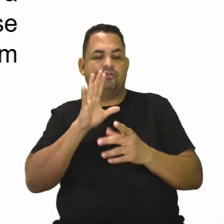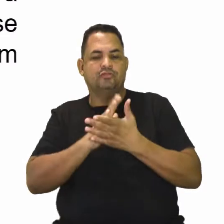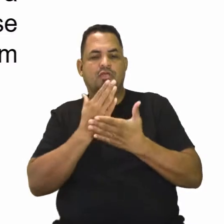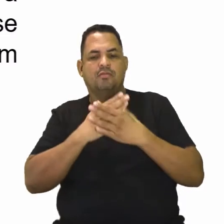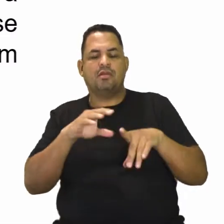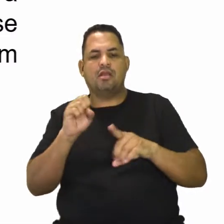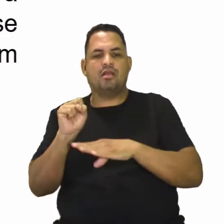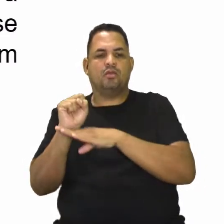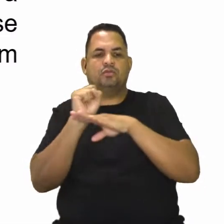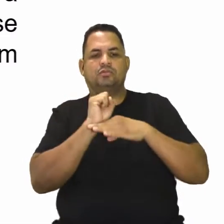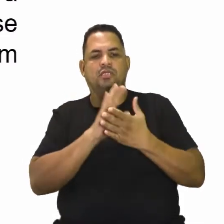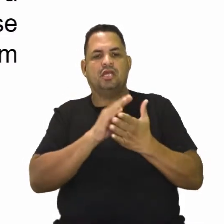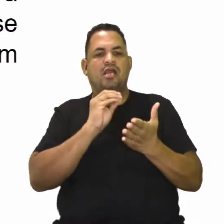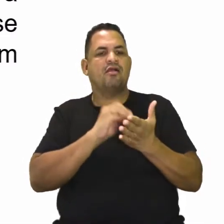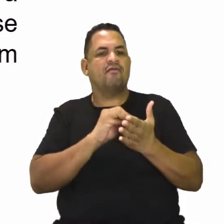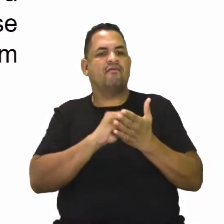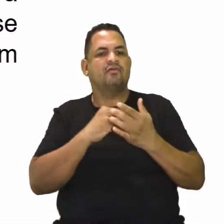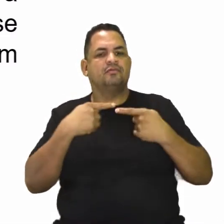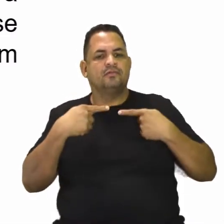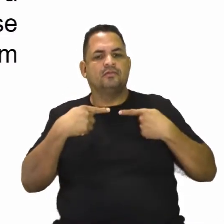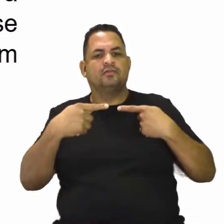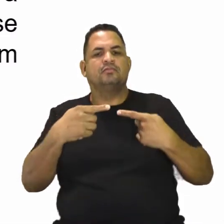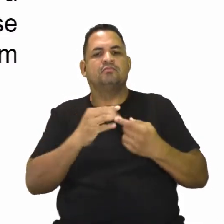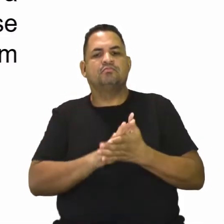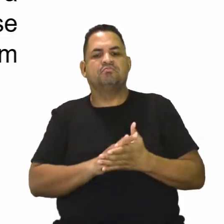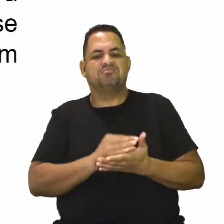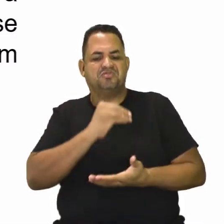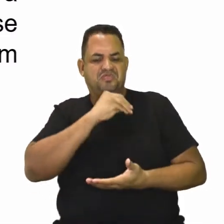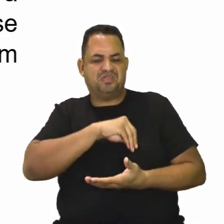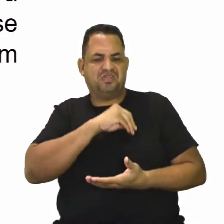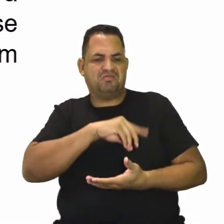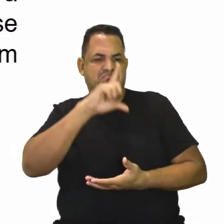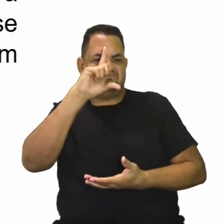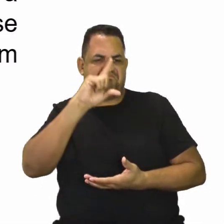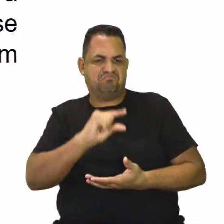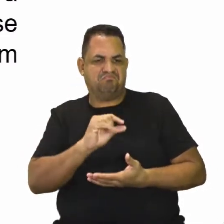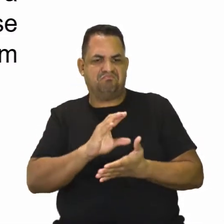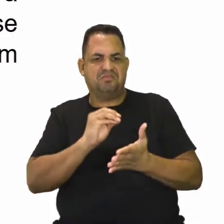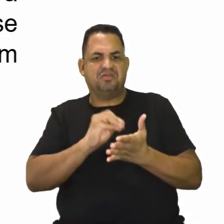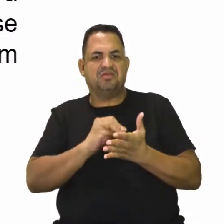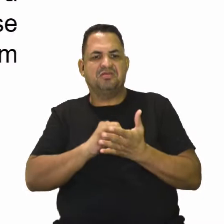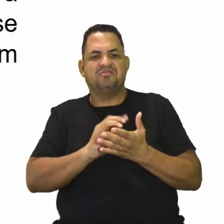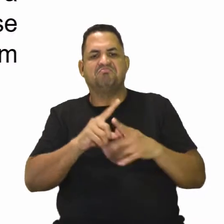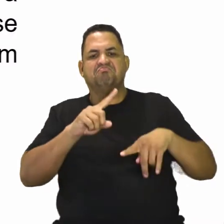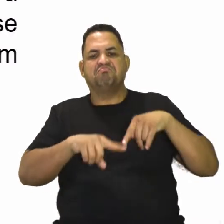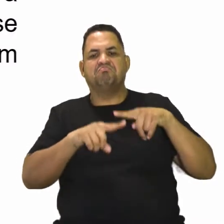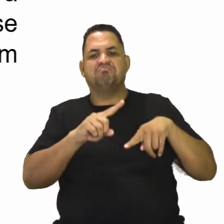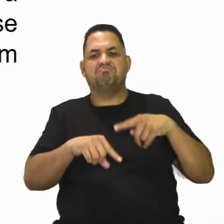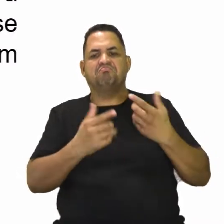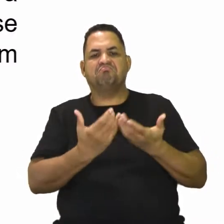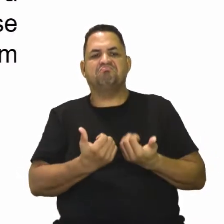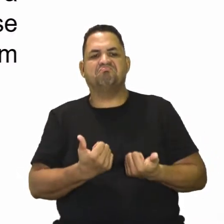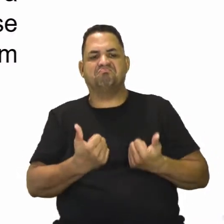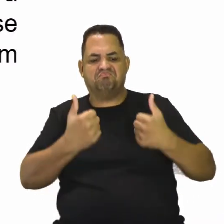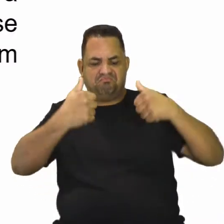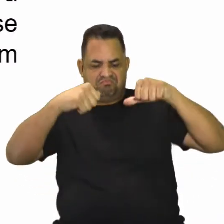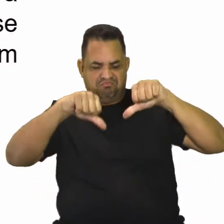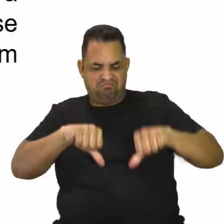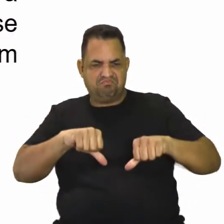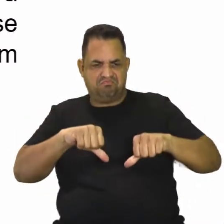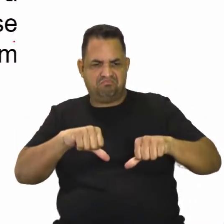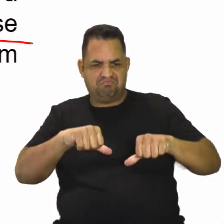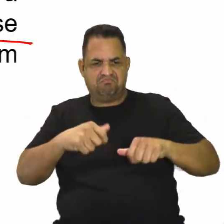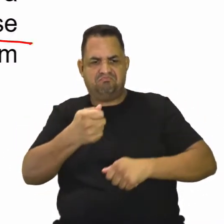momento. A falta de concorrência, os baixos salários e a falta de produtos causaram